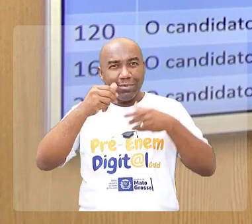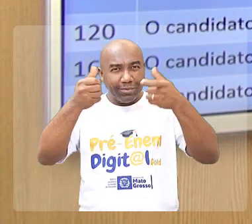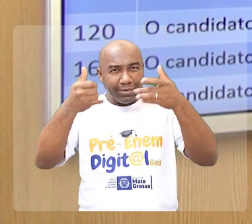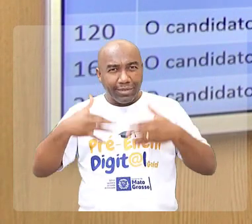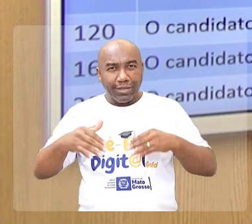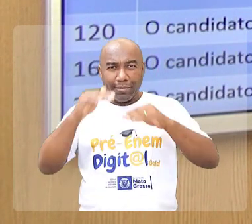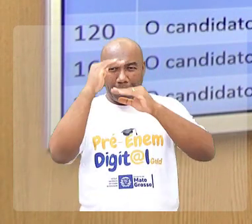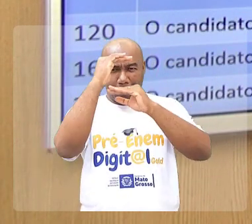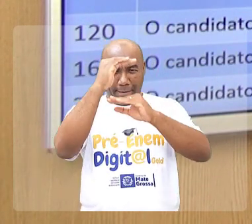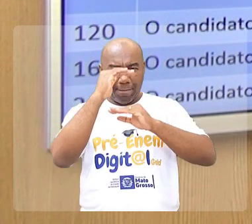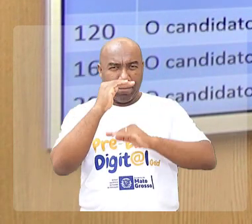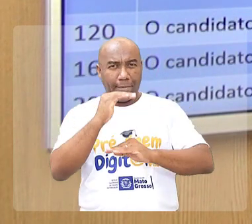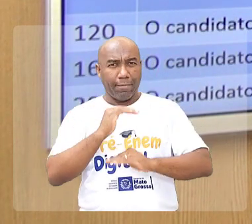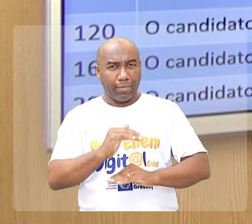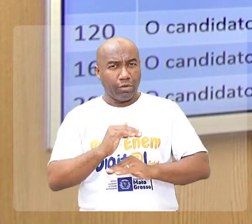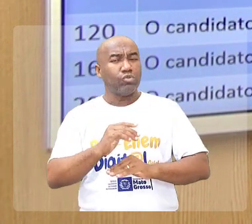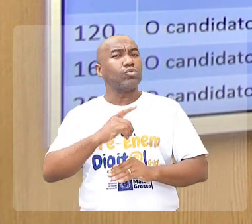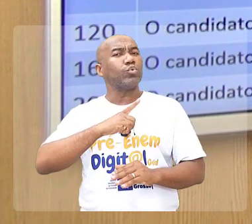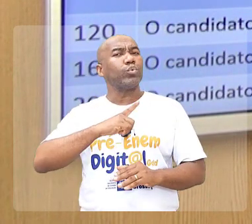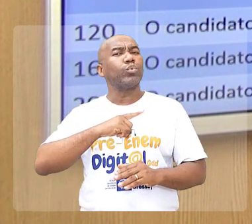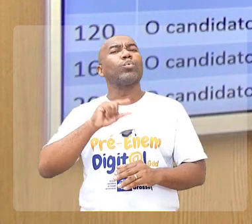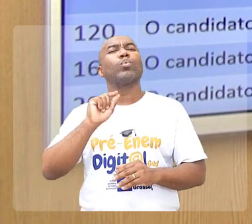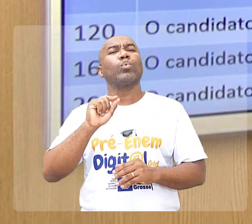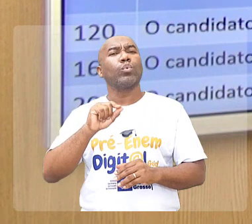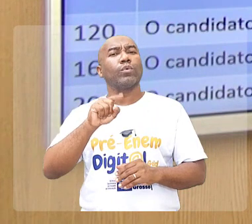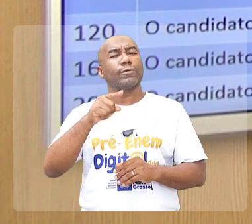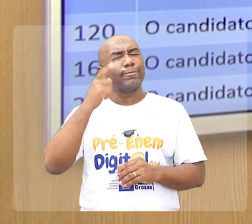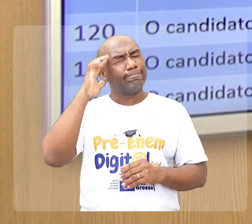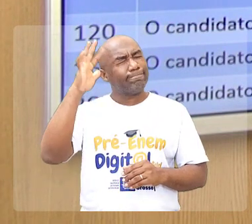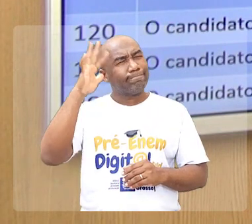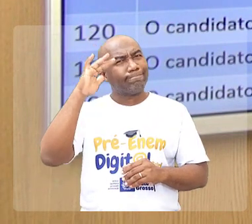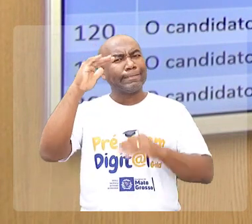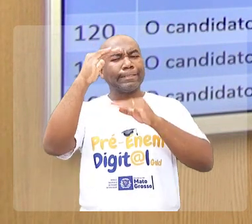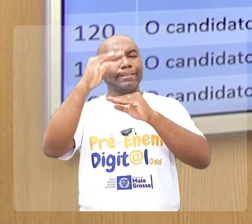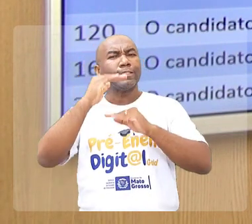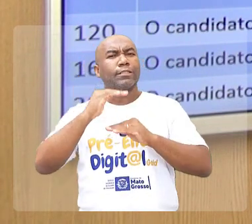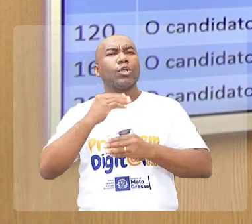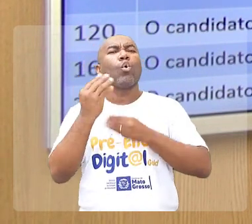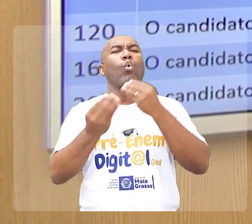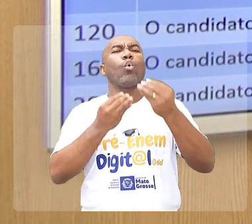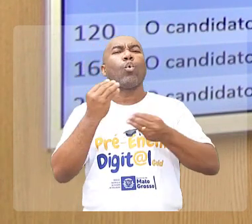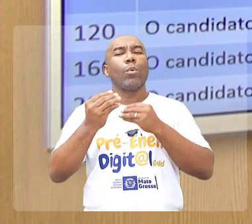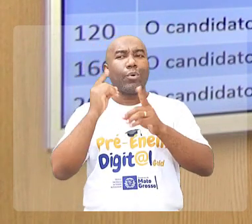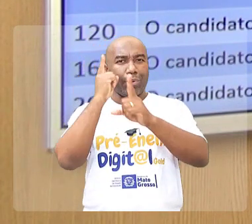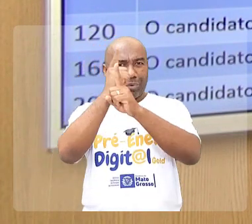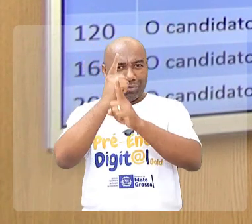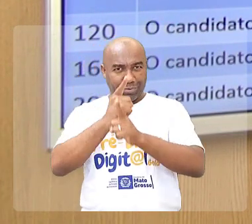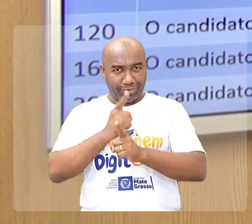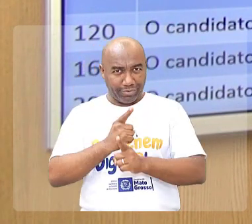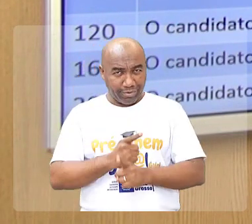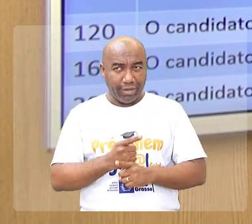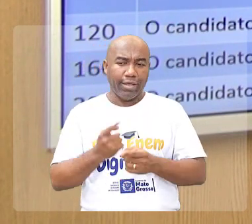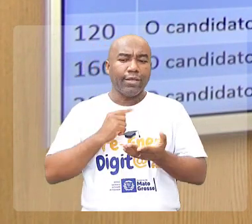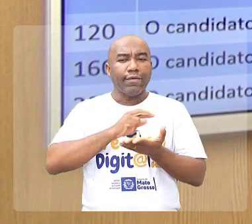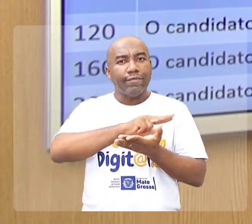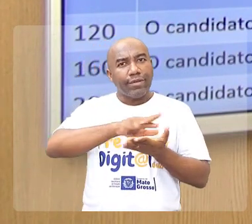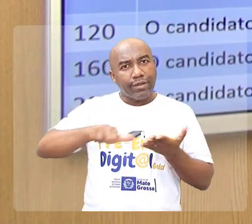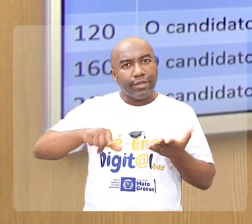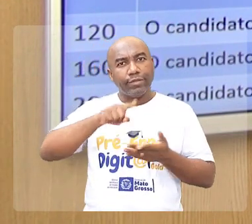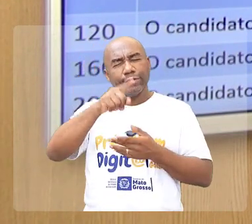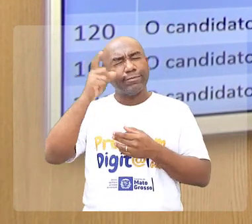sempre disse aqui que o tema é como se fosse um grande problema. Um grande problema que você vai